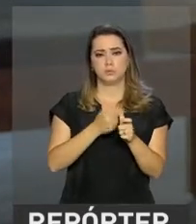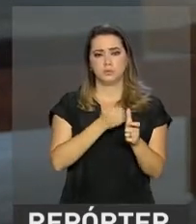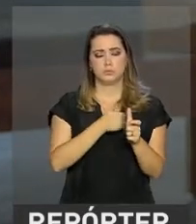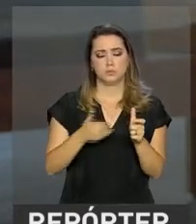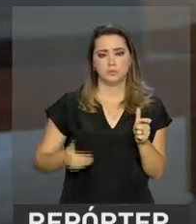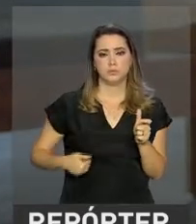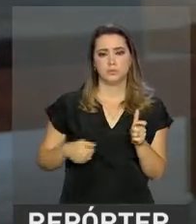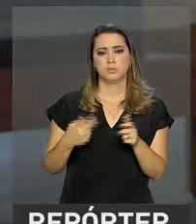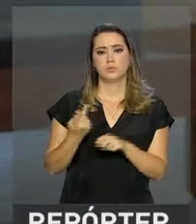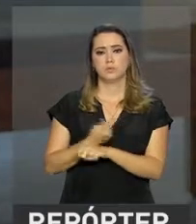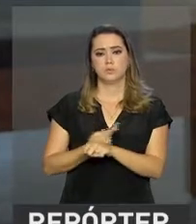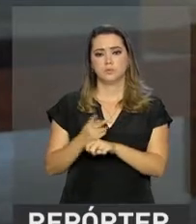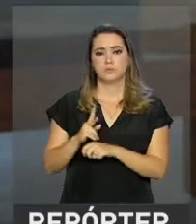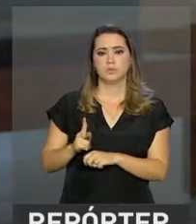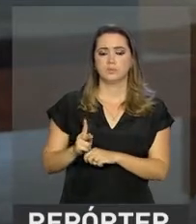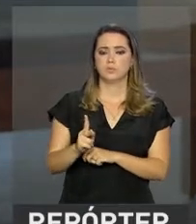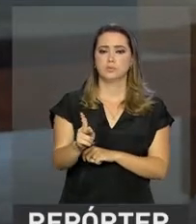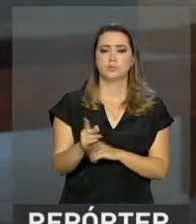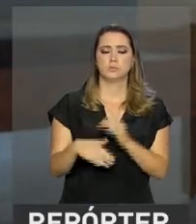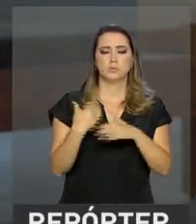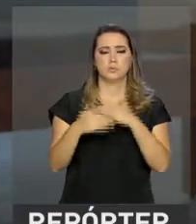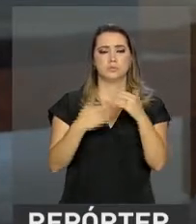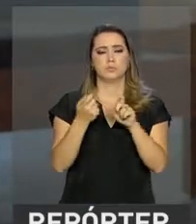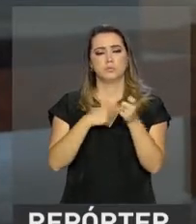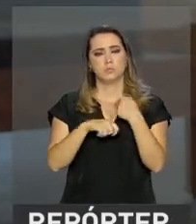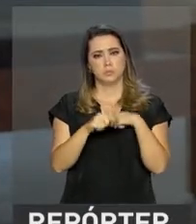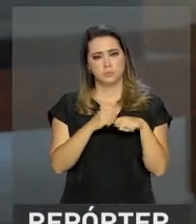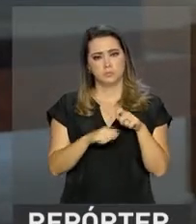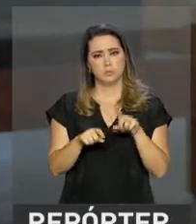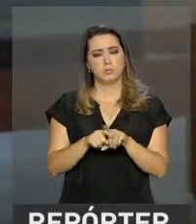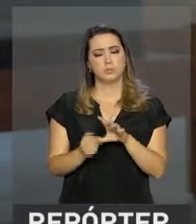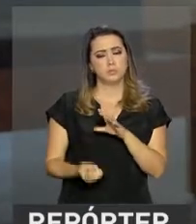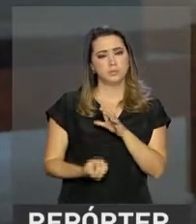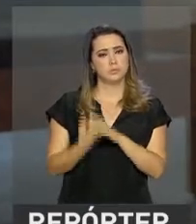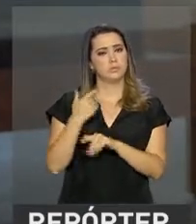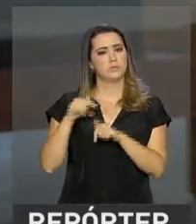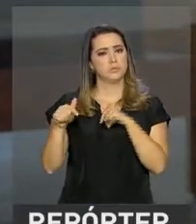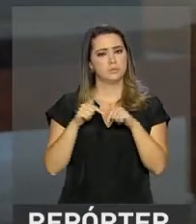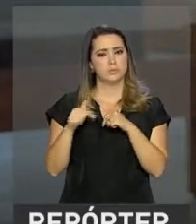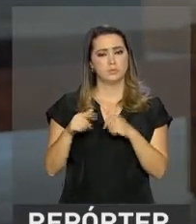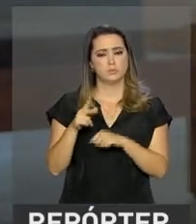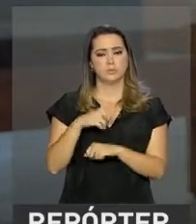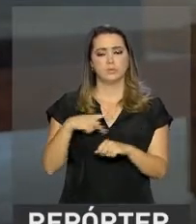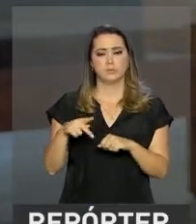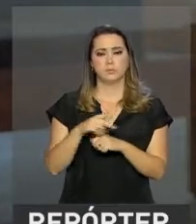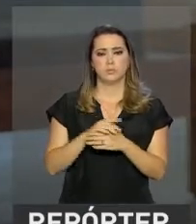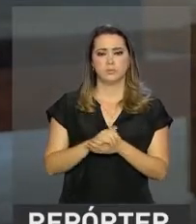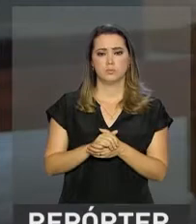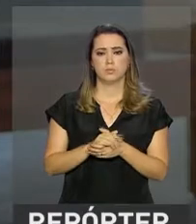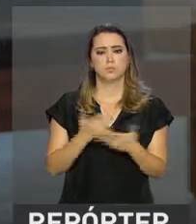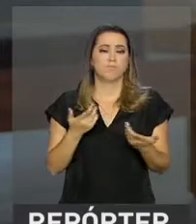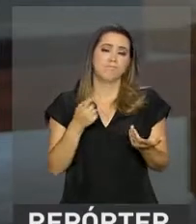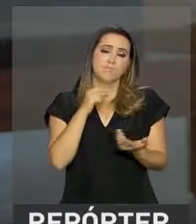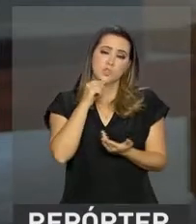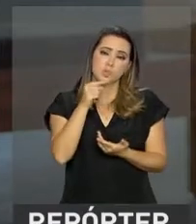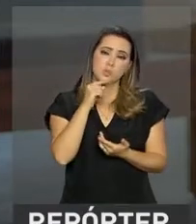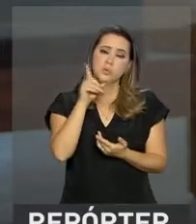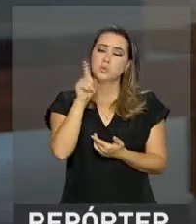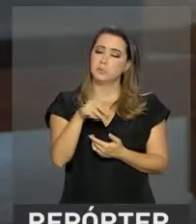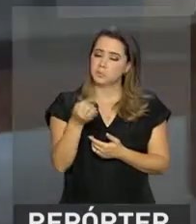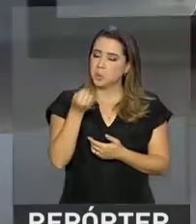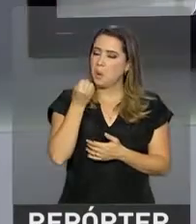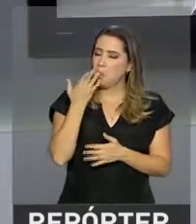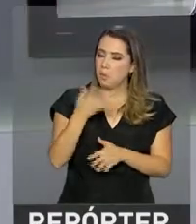pública, perseguindo sempre o crescimento econômico e a geração de empregos no país. Sem dúvida, Jaime, é uma